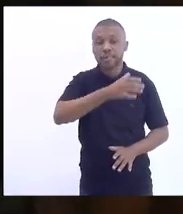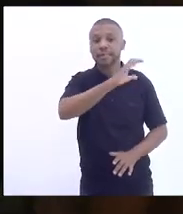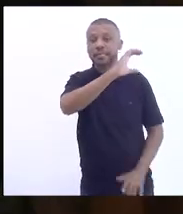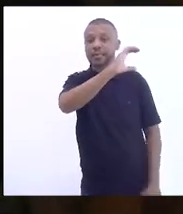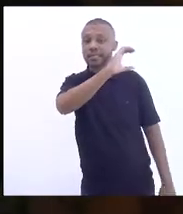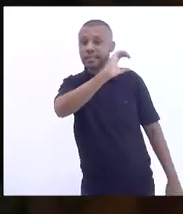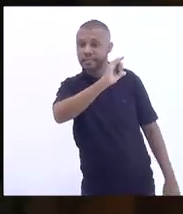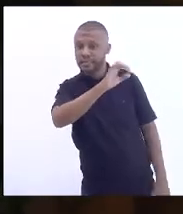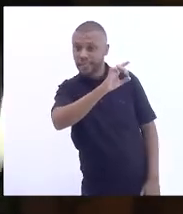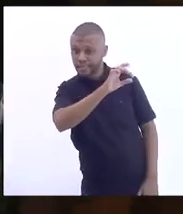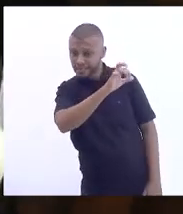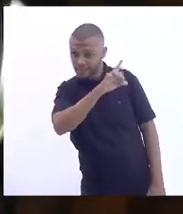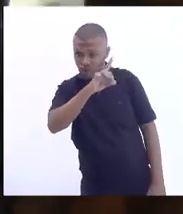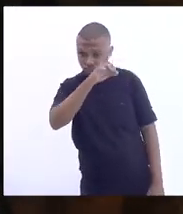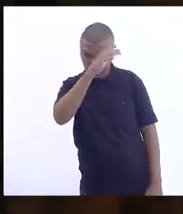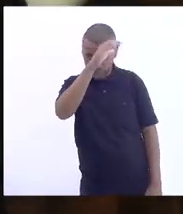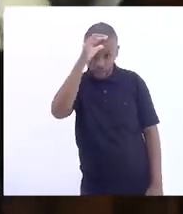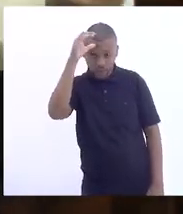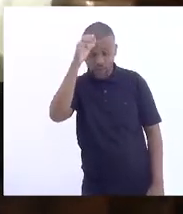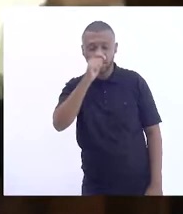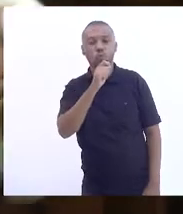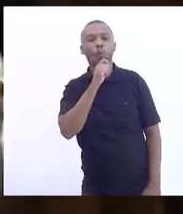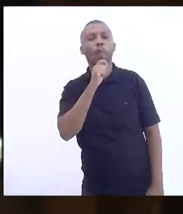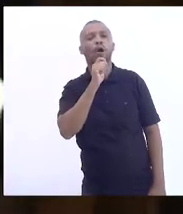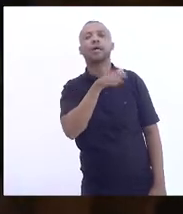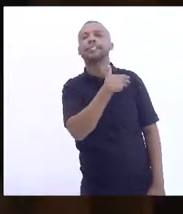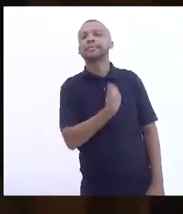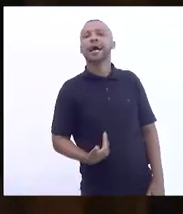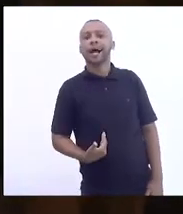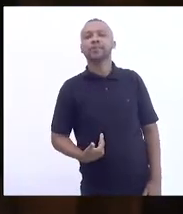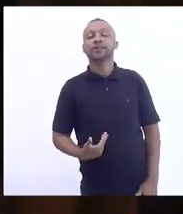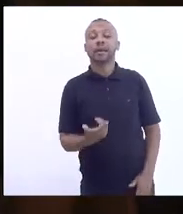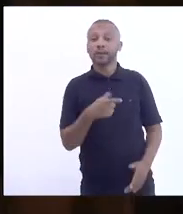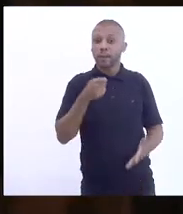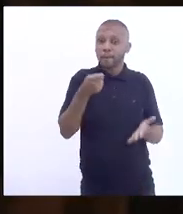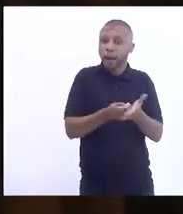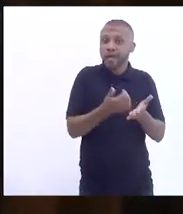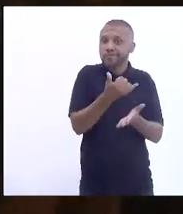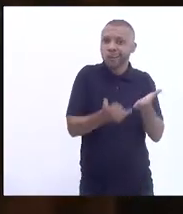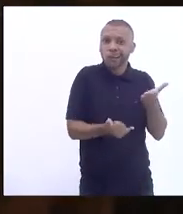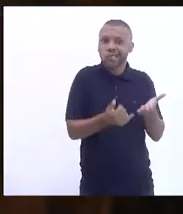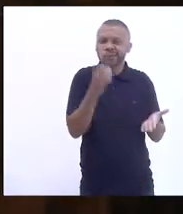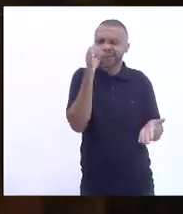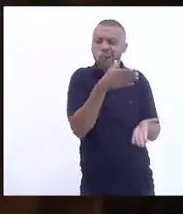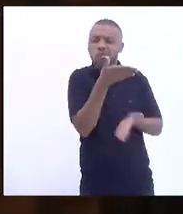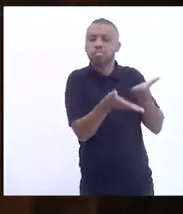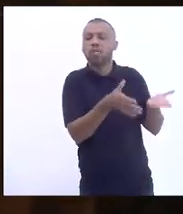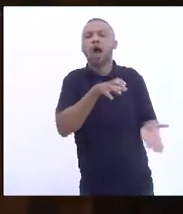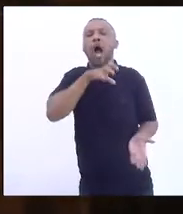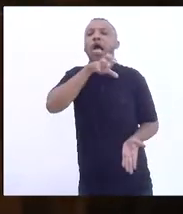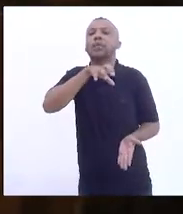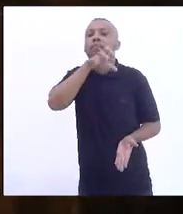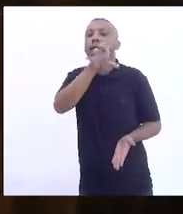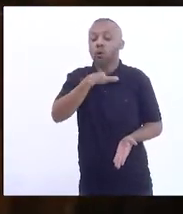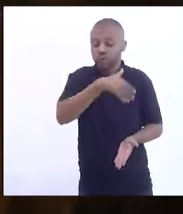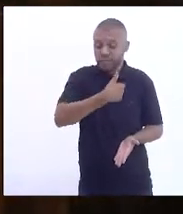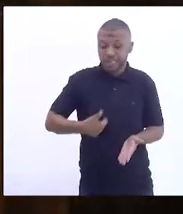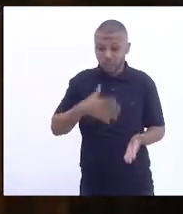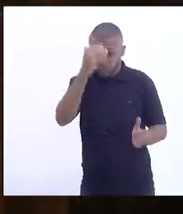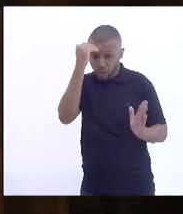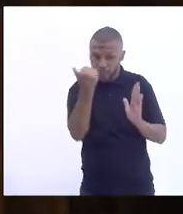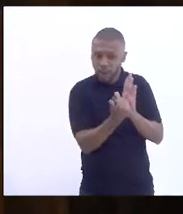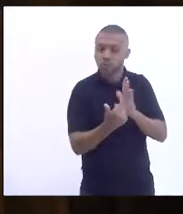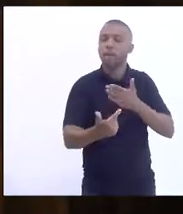porque eles pagam seus impostos são pessoas de bem e é tratado igual animal entendeu o estado não cumpre seu papel